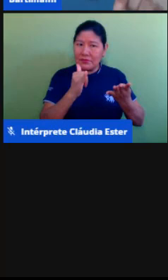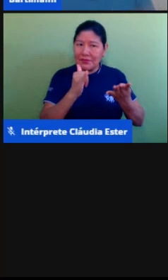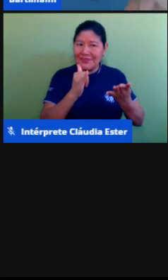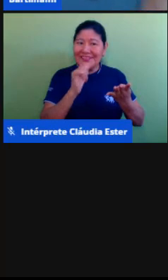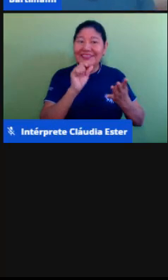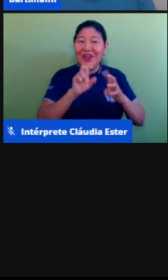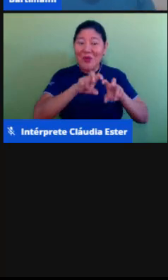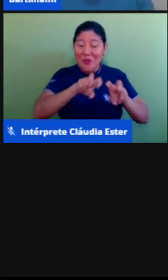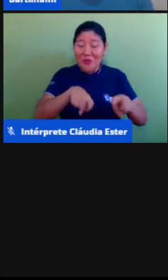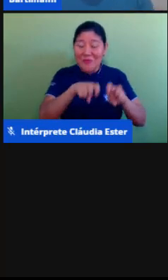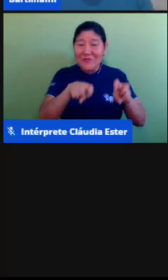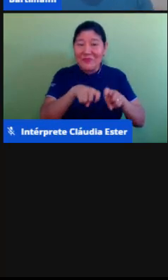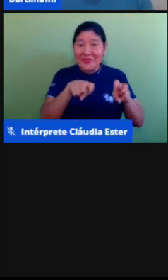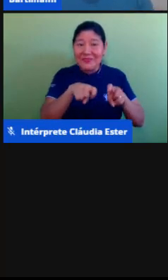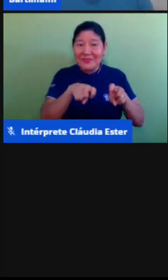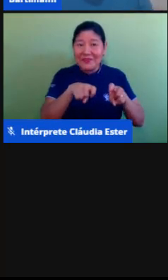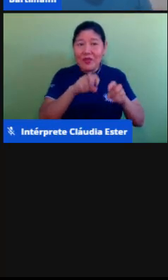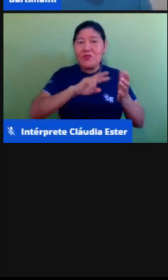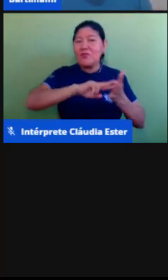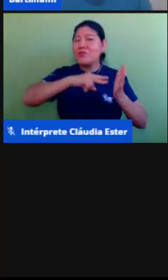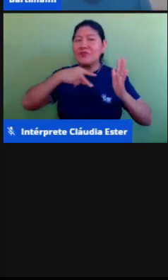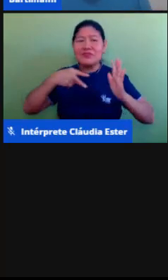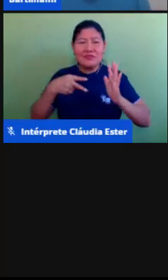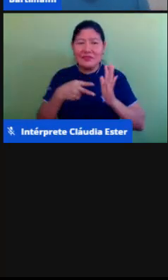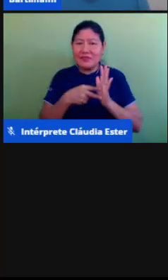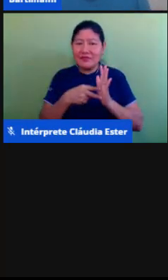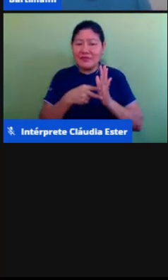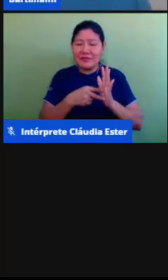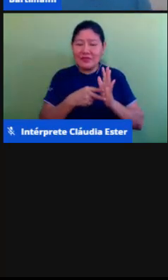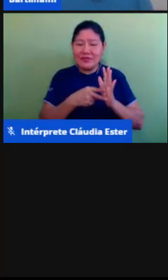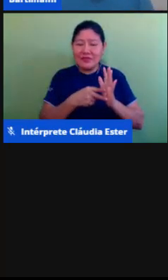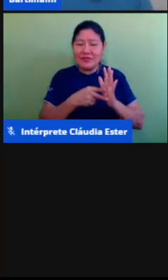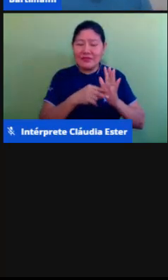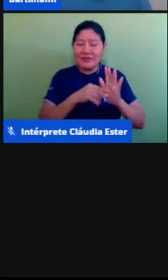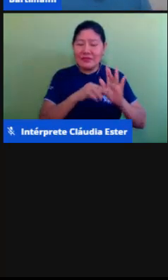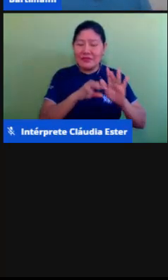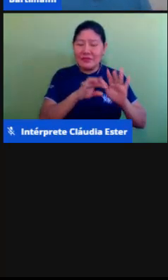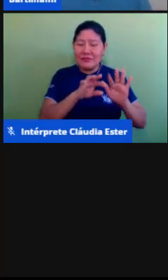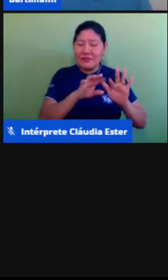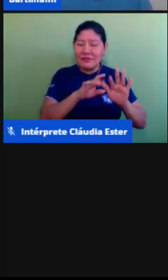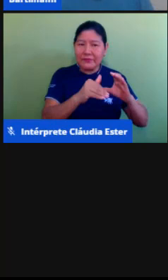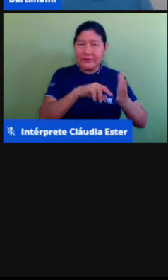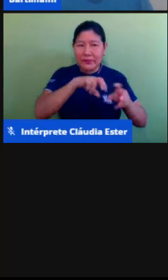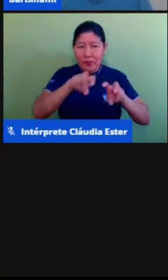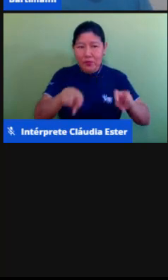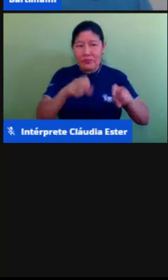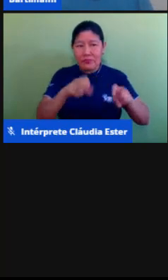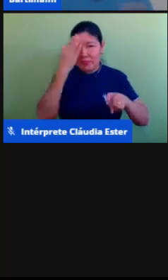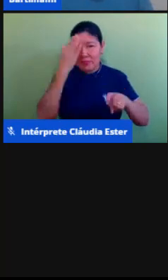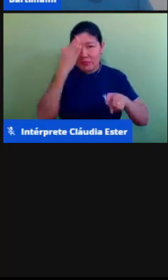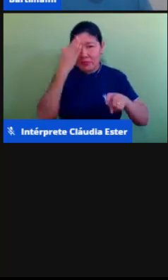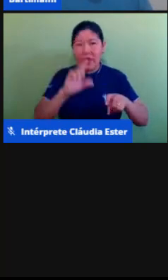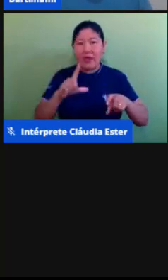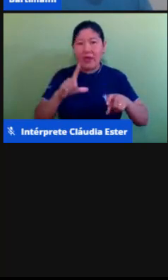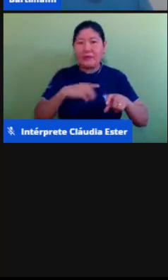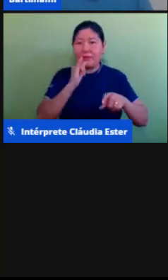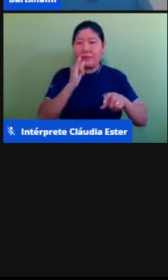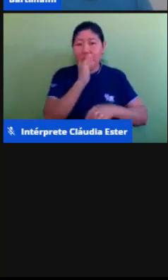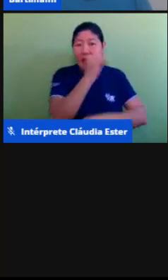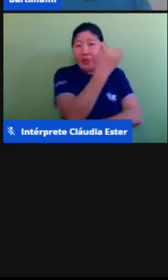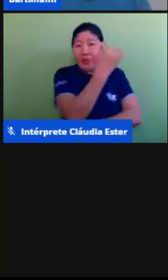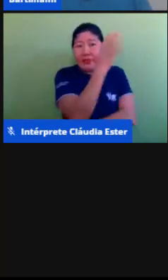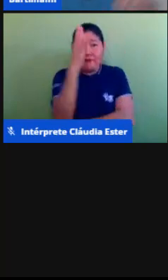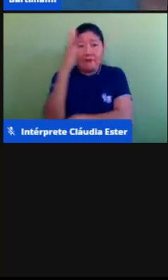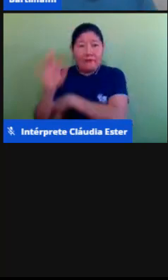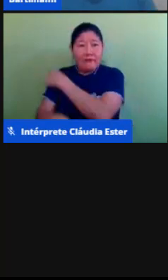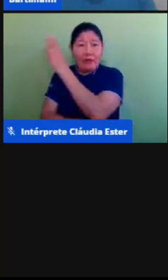algoritmo, o que significa aquilo. Então, esse processamento em nuvem, agora baseado naquilo que eu falei, no Random Forest, na floresta aleatória,